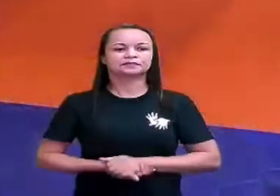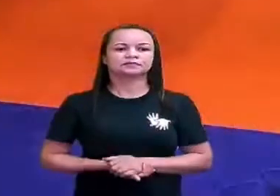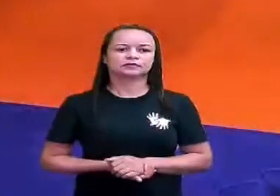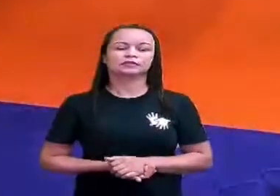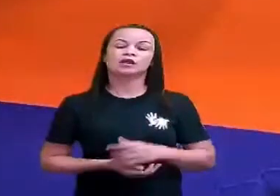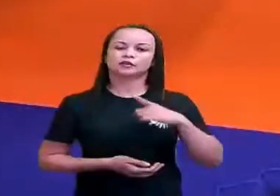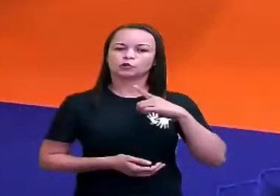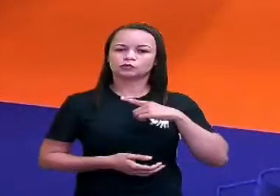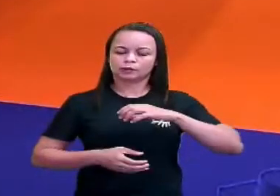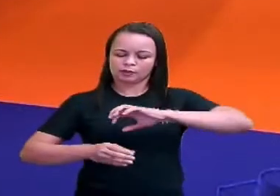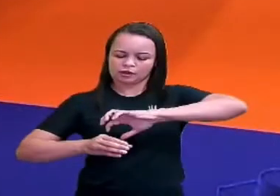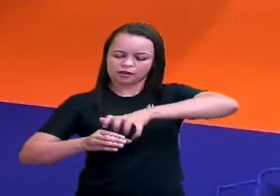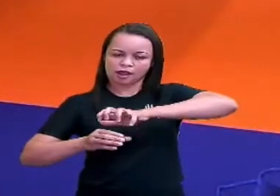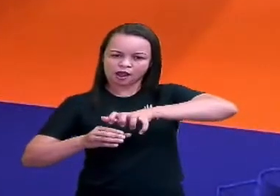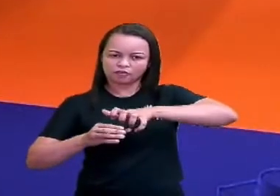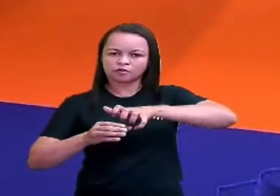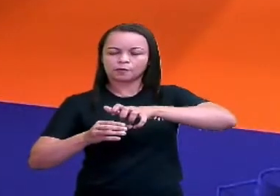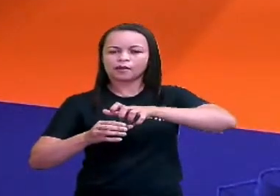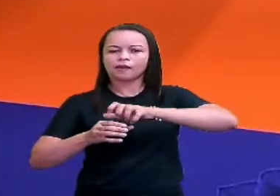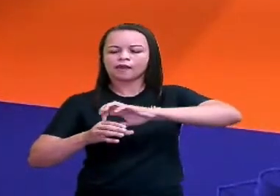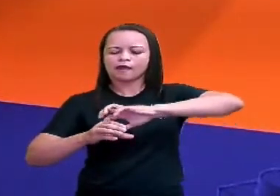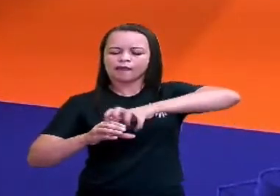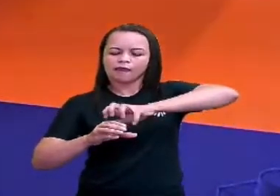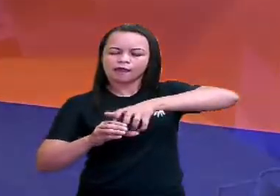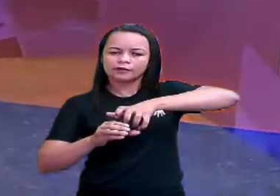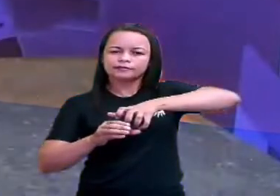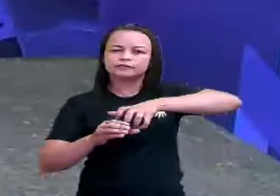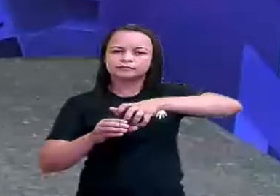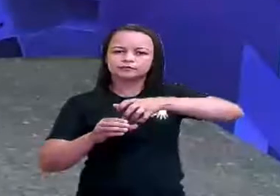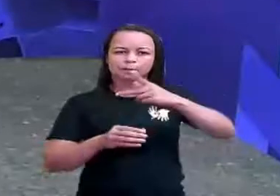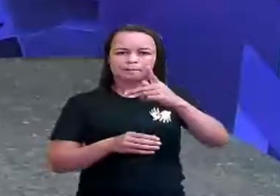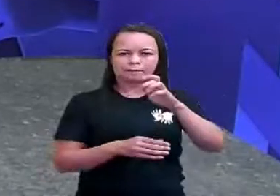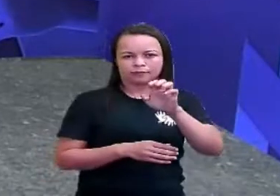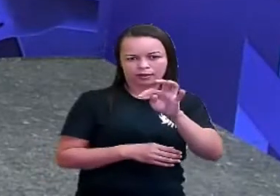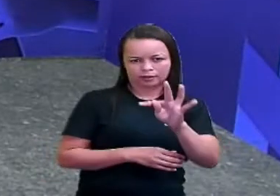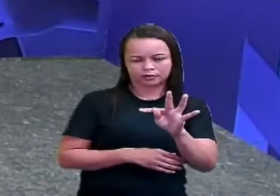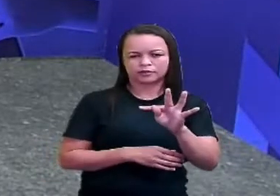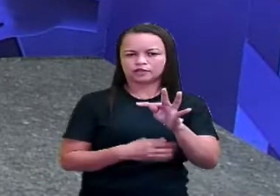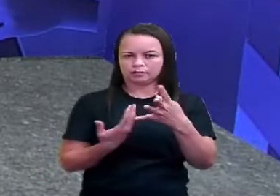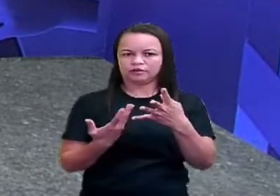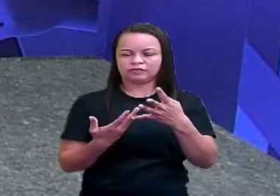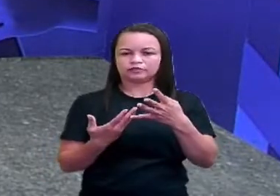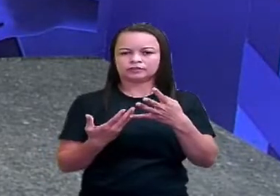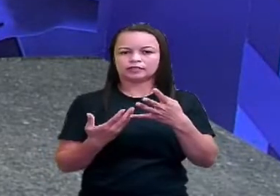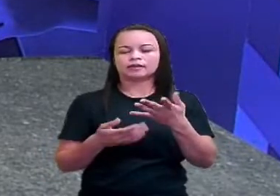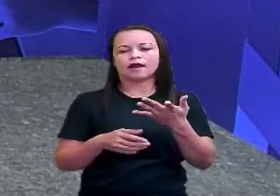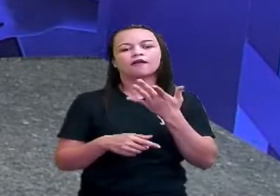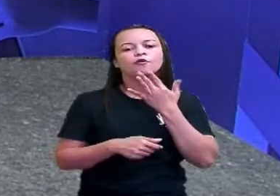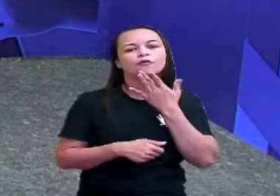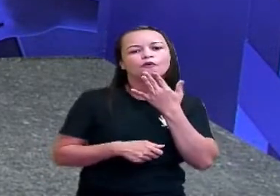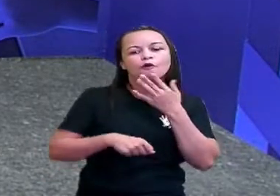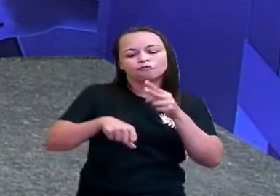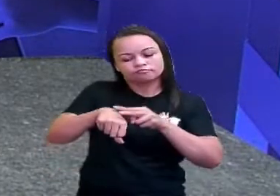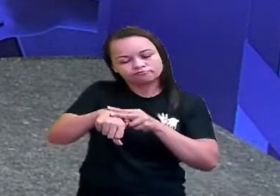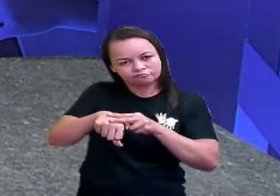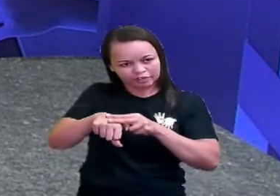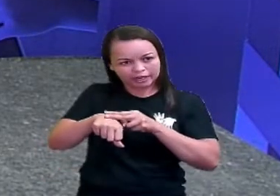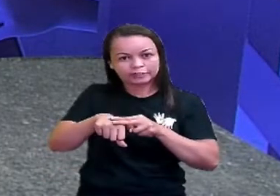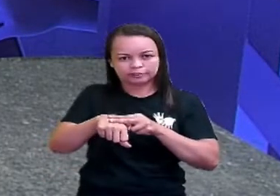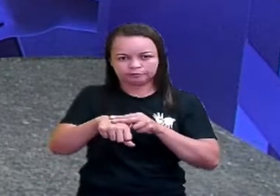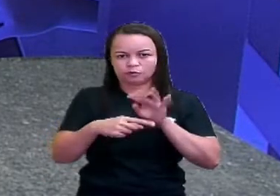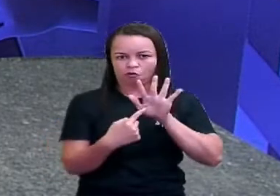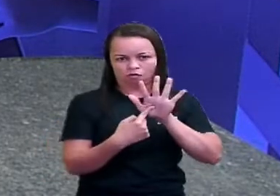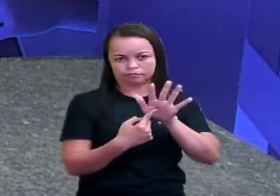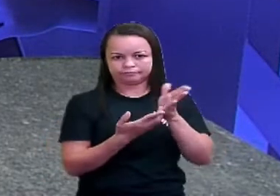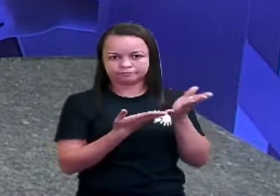Garrafa PET transparente, de preferência verde. Olha só. Eu prefiro que seja uma verde,